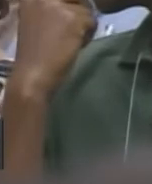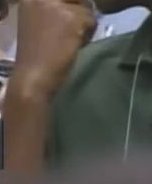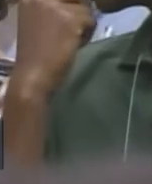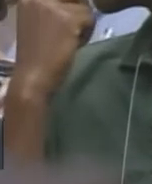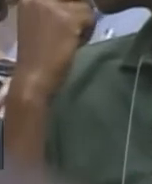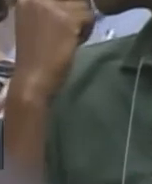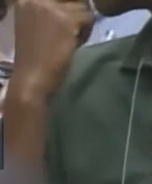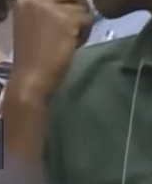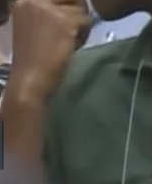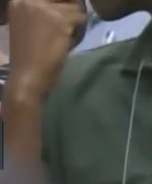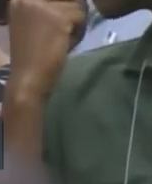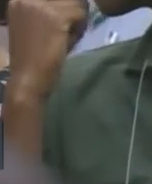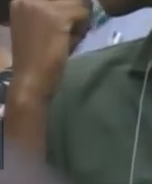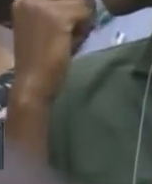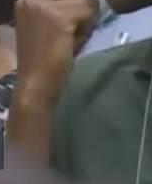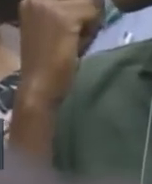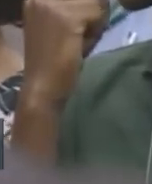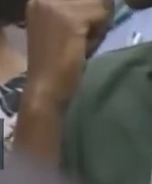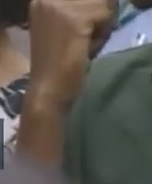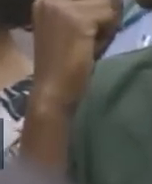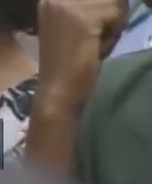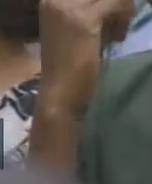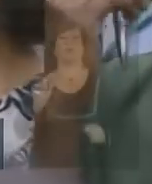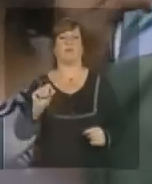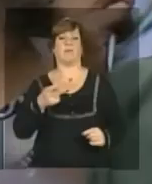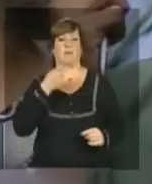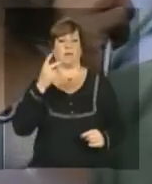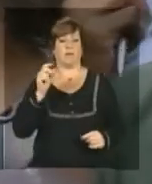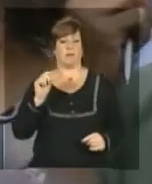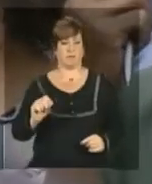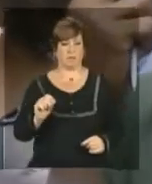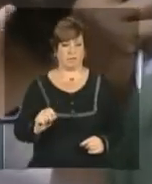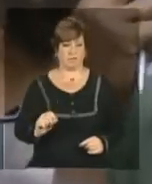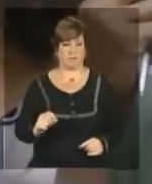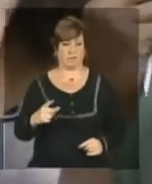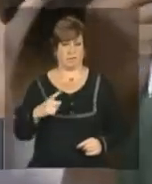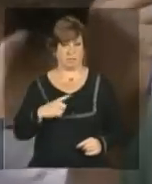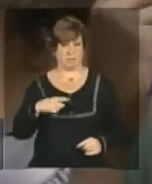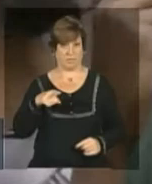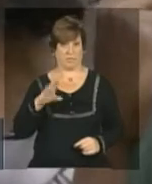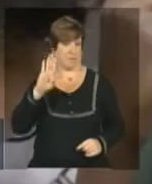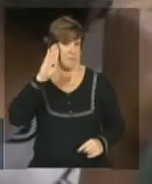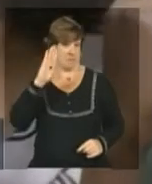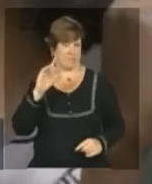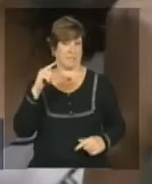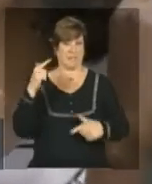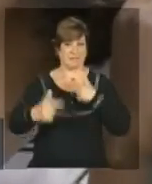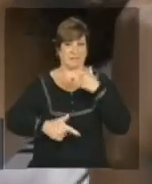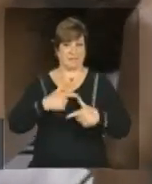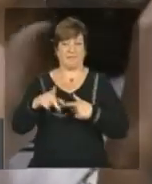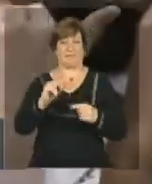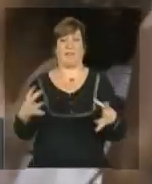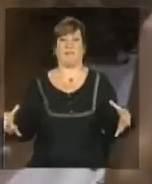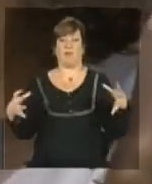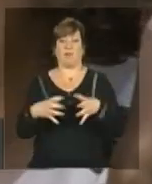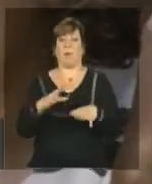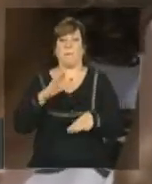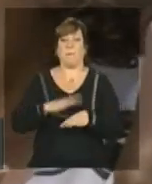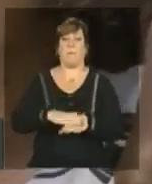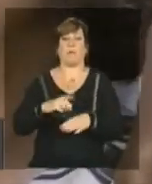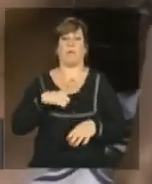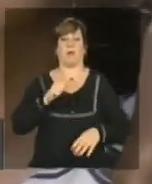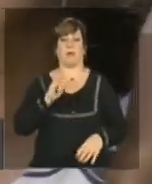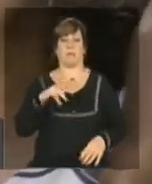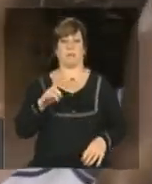bom? Eu queria saber uma coisa. Há pouco você disse que o IP vai ser a sua prioridade, que você vai se envolver muito com a